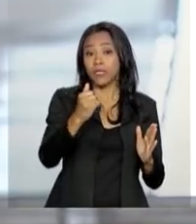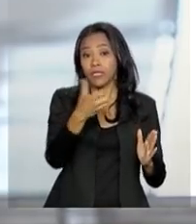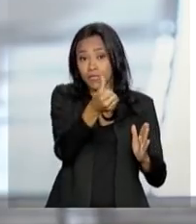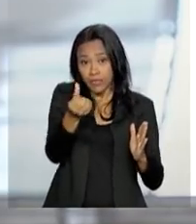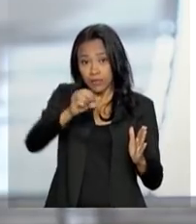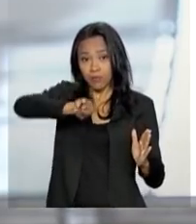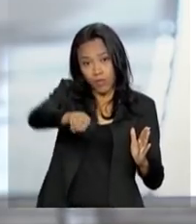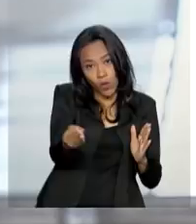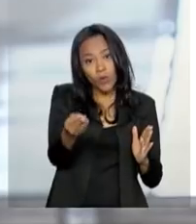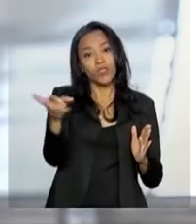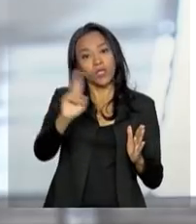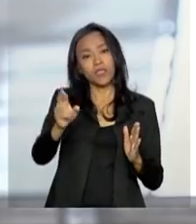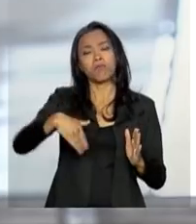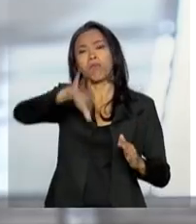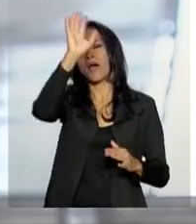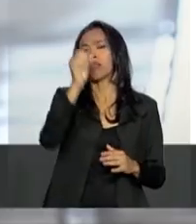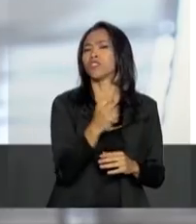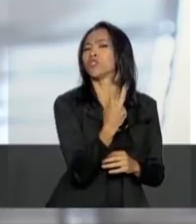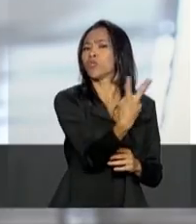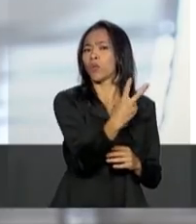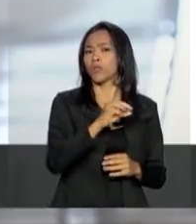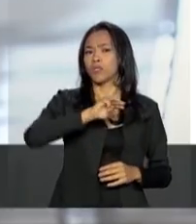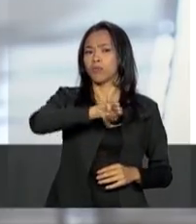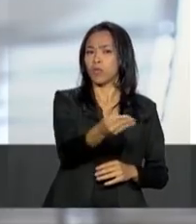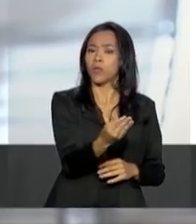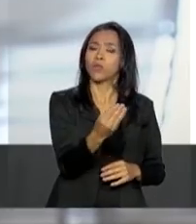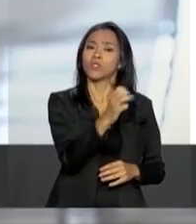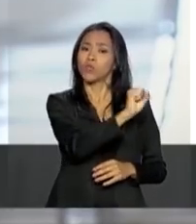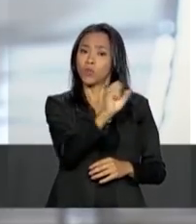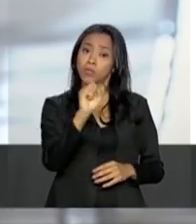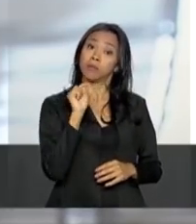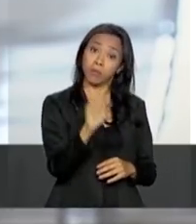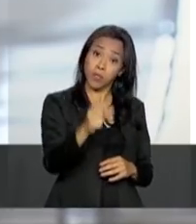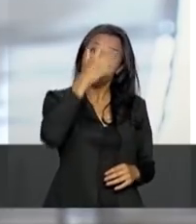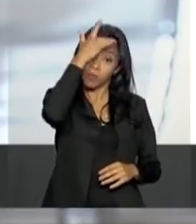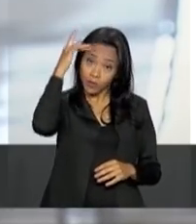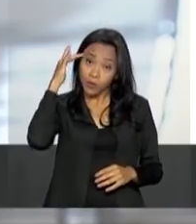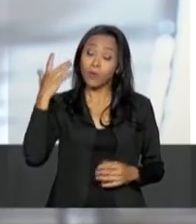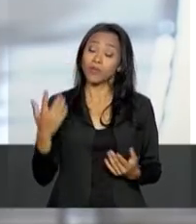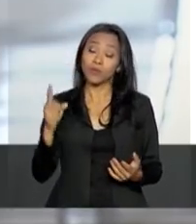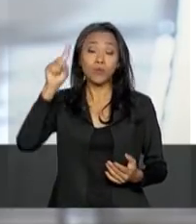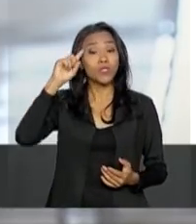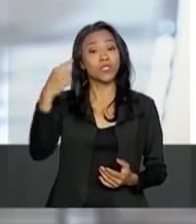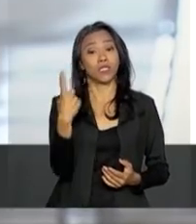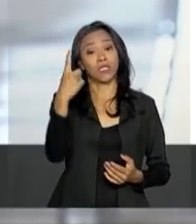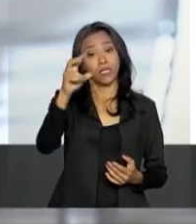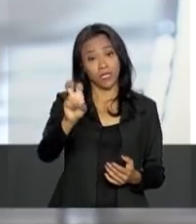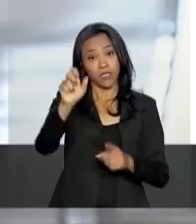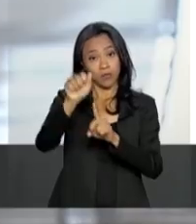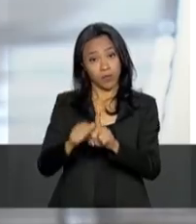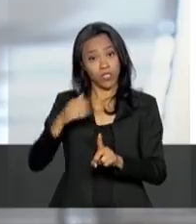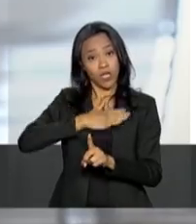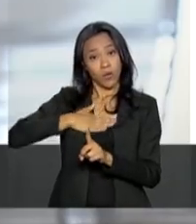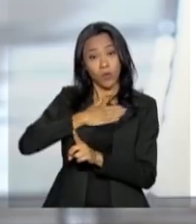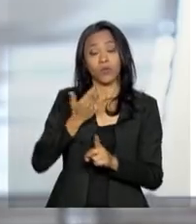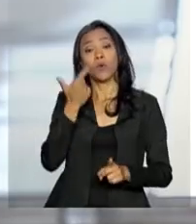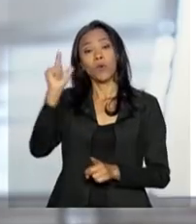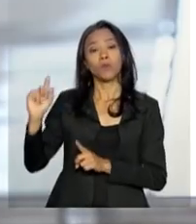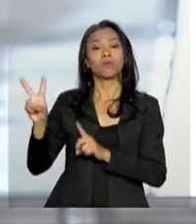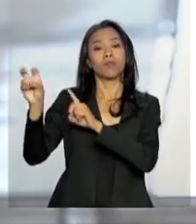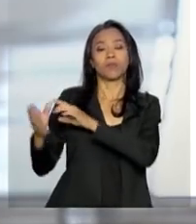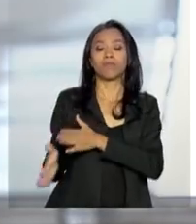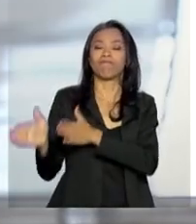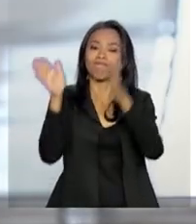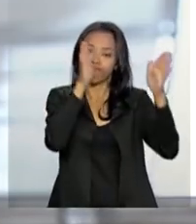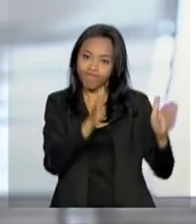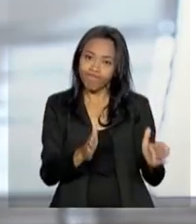reais para mais de 2 milhões e 800 mil pessoas no dia 15 de agosto agora vamos falar da agenda do presidente michel temer